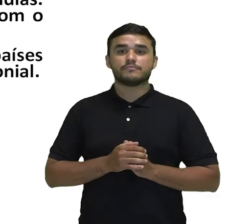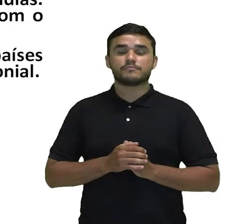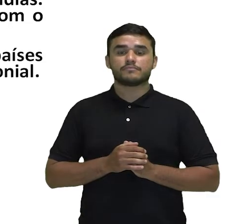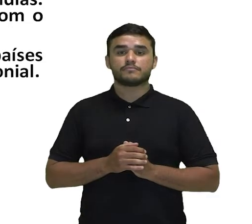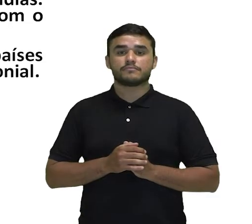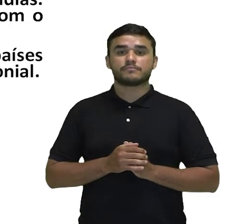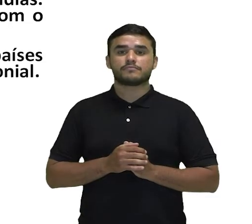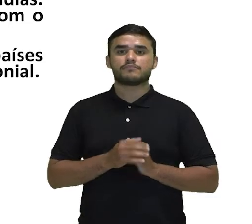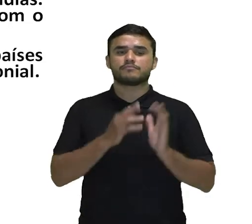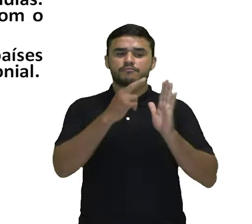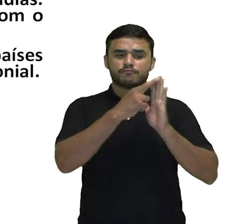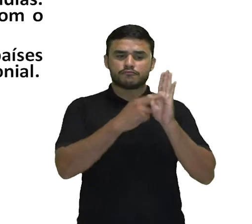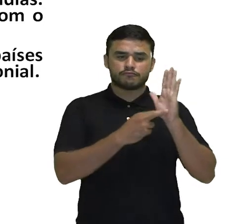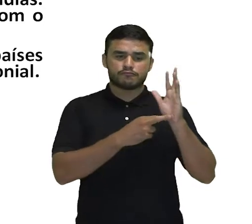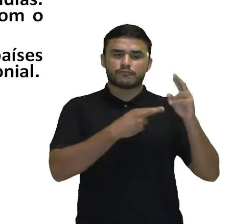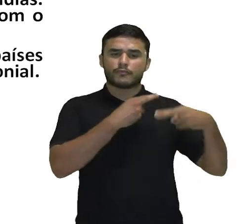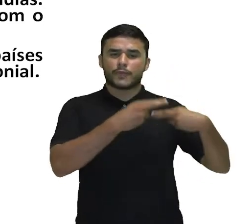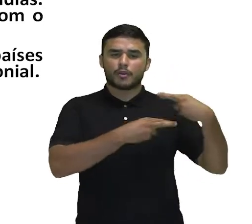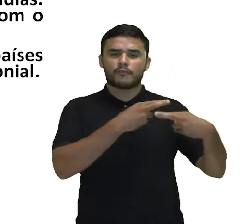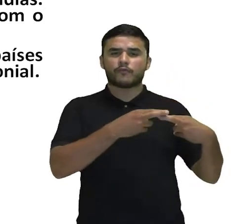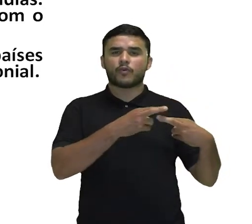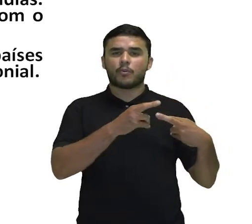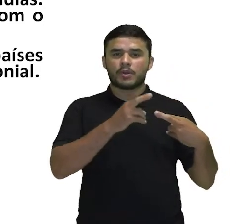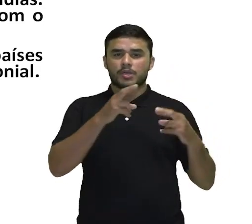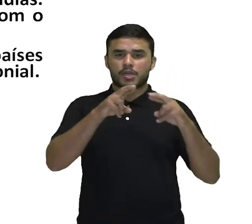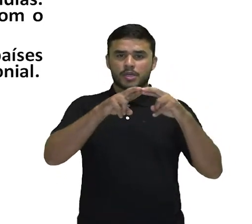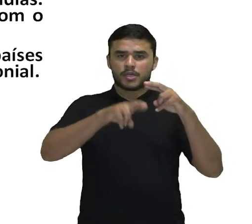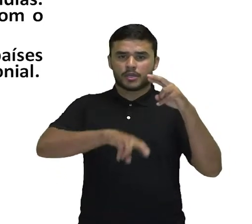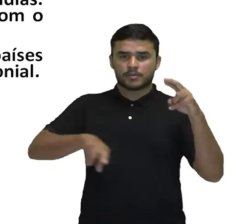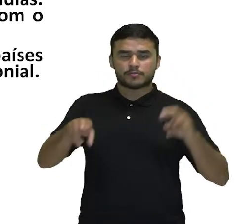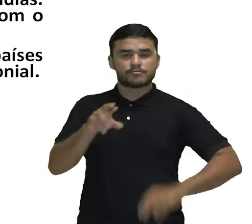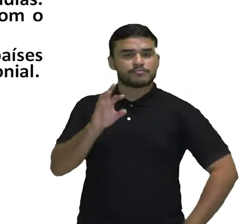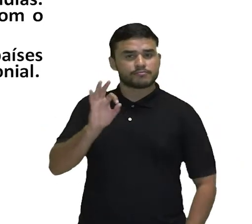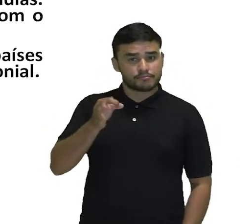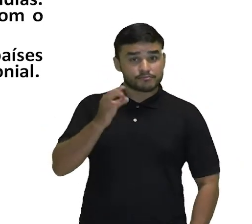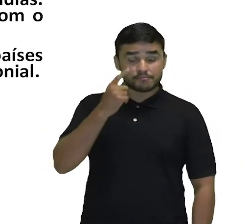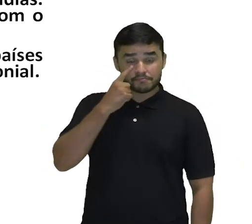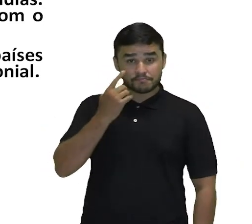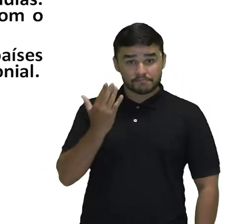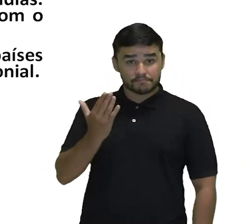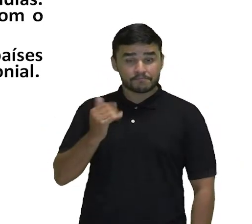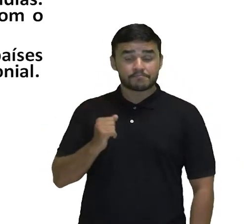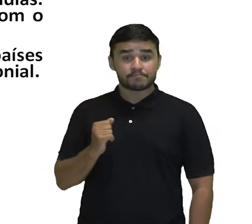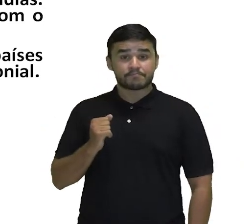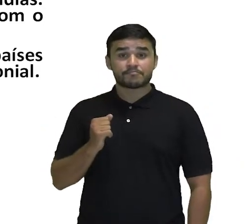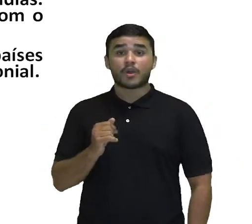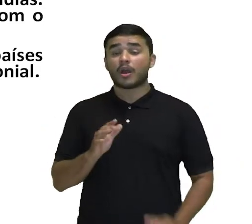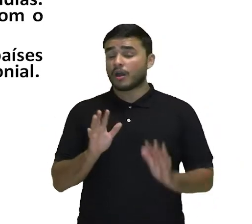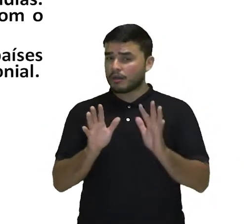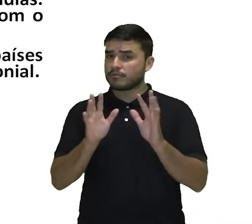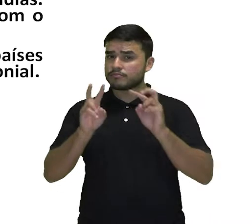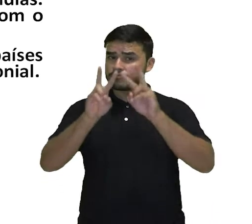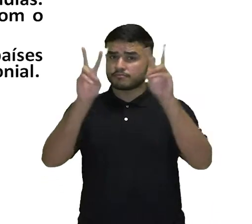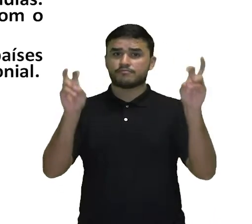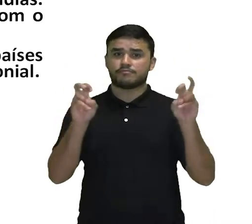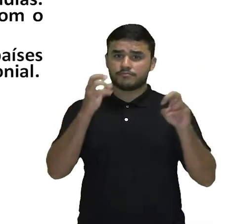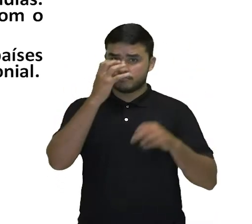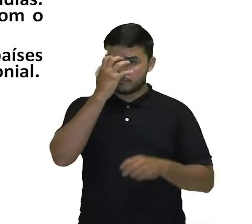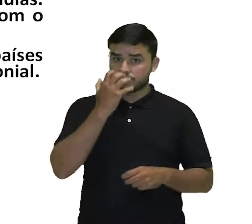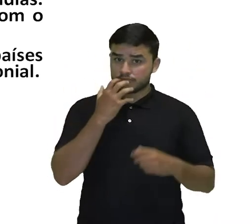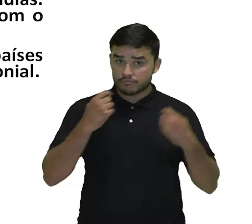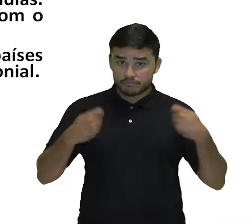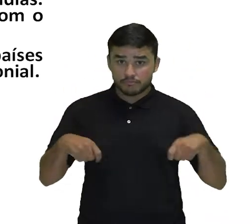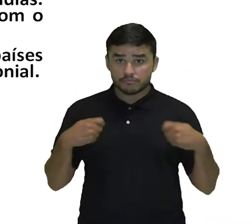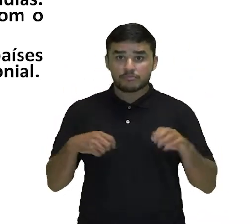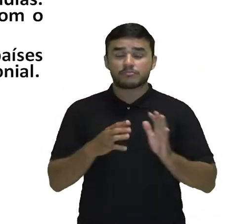Reformas religiosas. Pessoal, entenda esse detalhe, que é esse detalhe que tem que ser entendido mesmo.